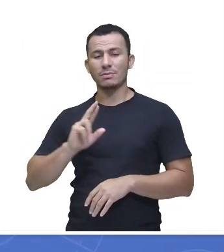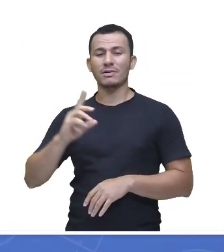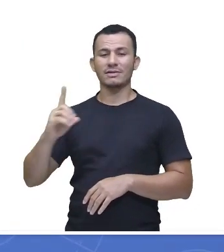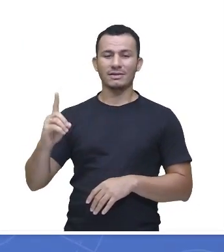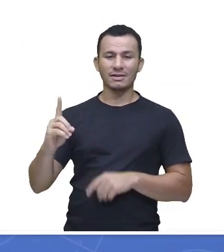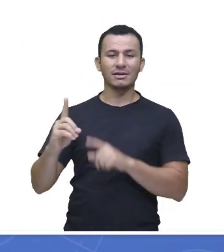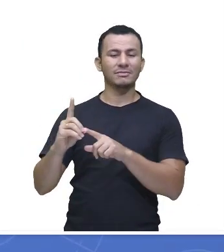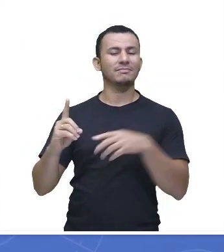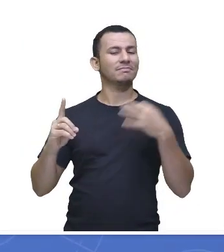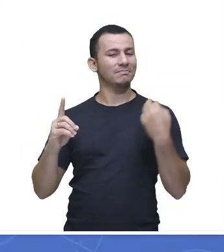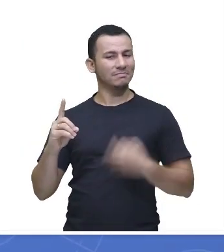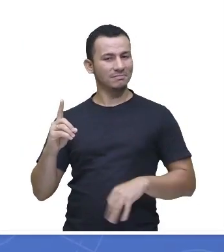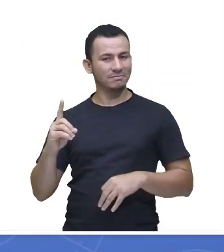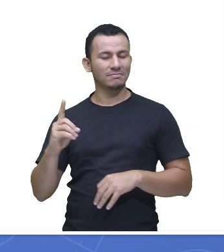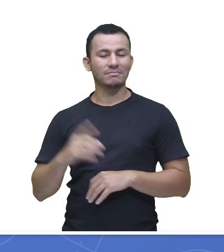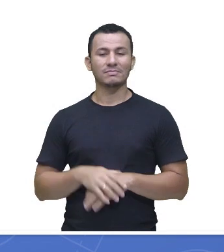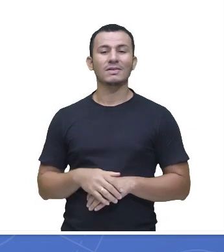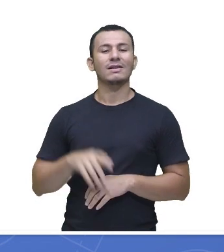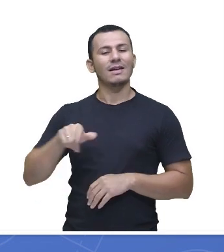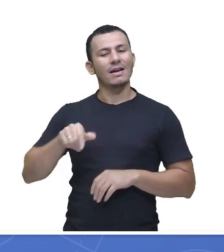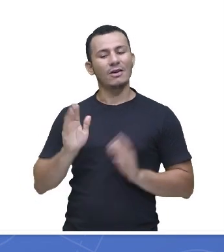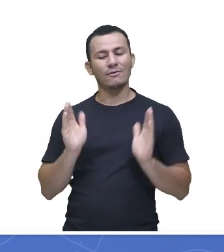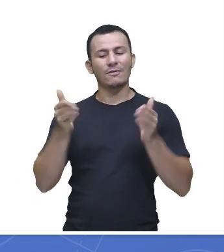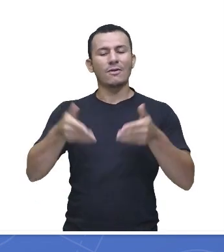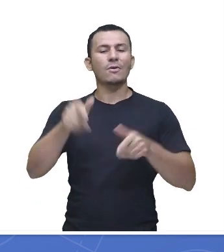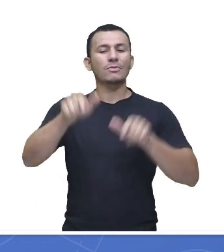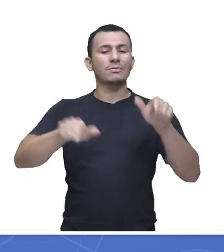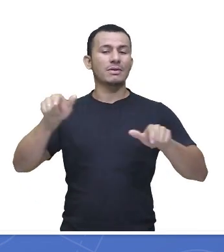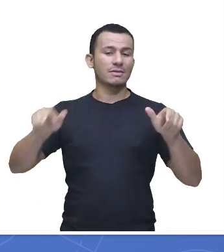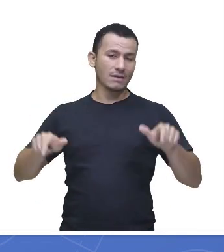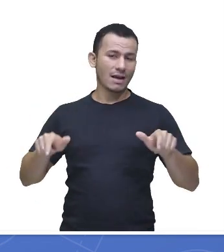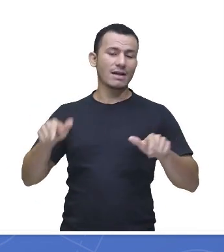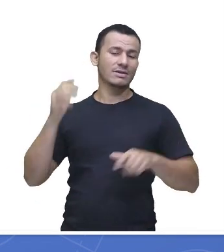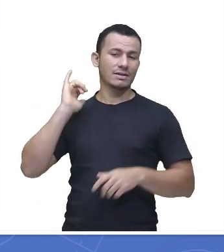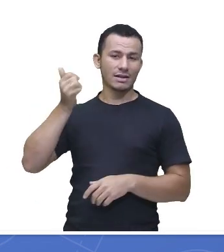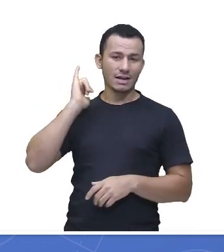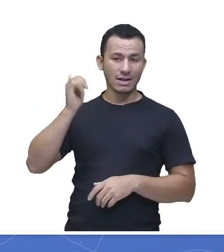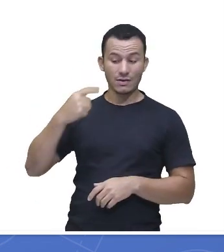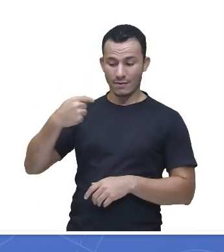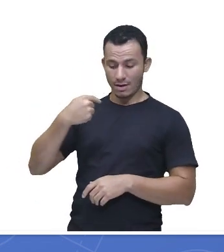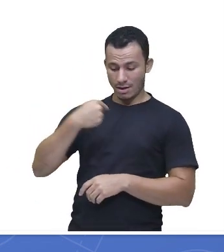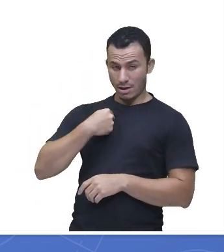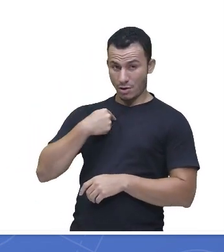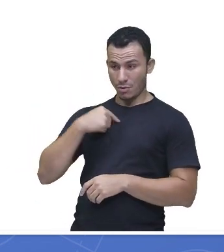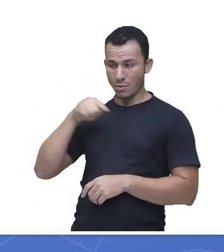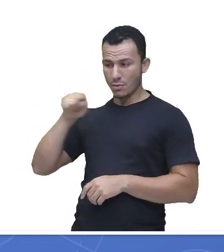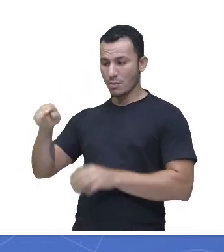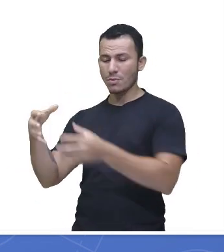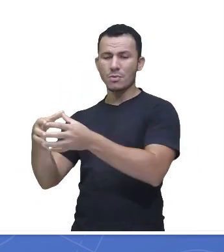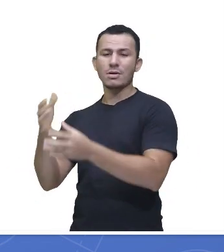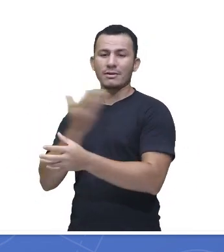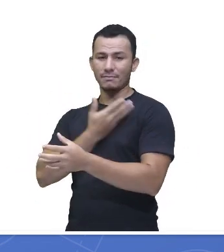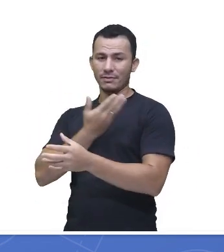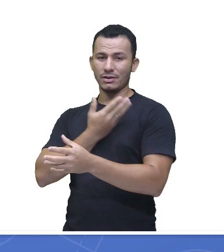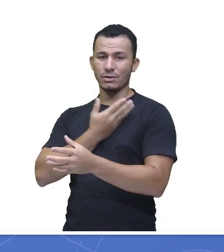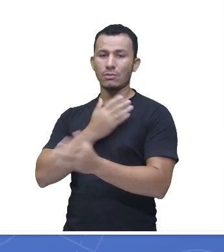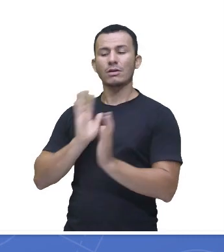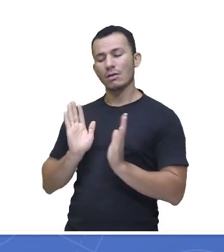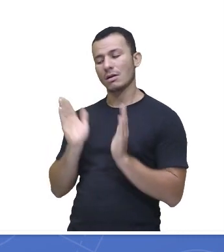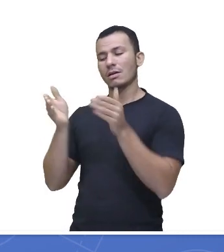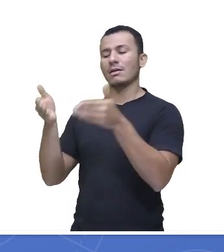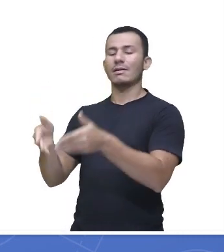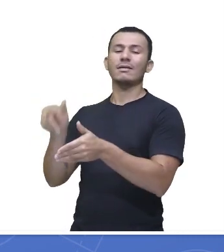D nos personagens da narrativa, eu e uns colegas. Então, o foco aqui